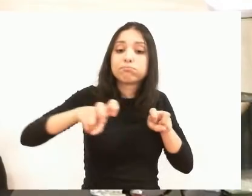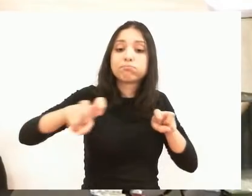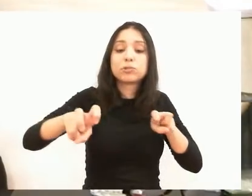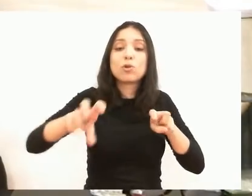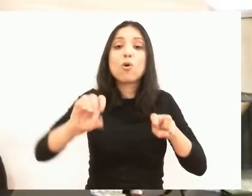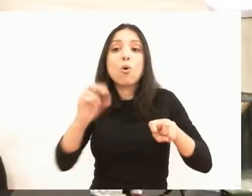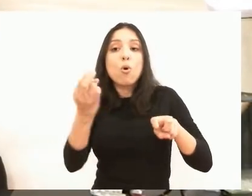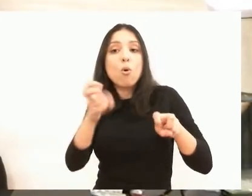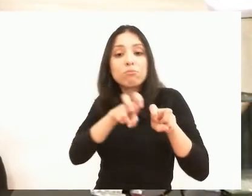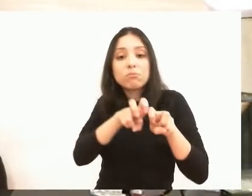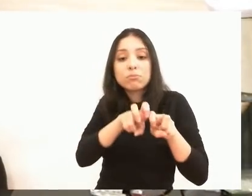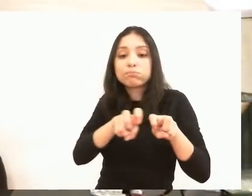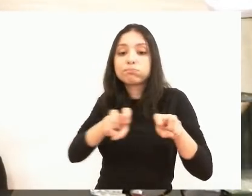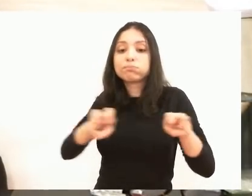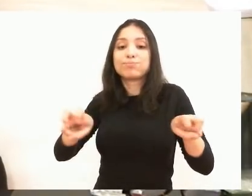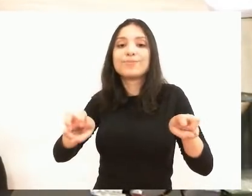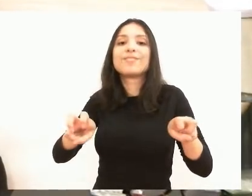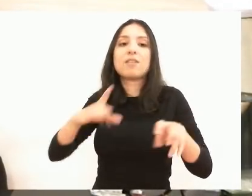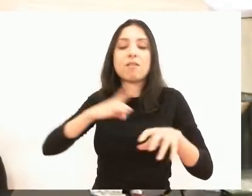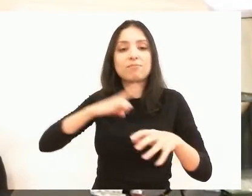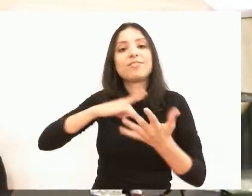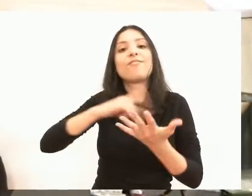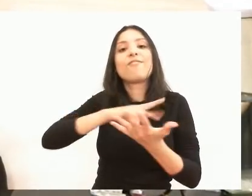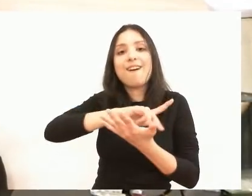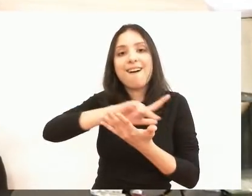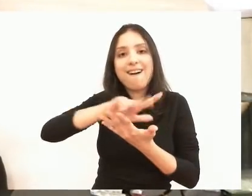baixo então tem todas essas